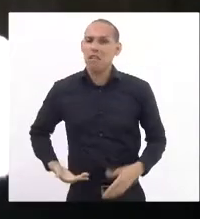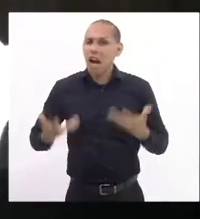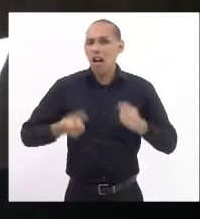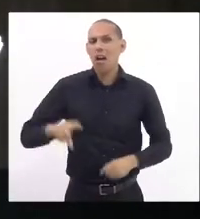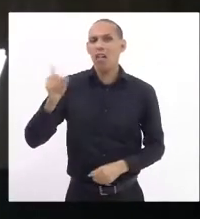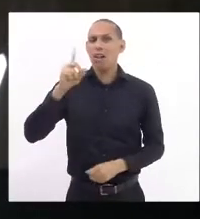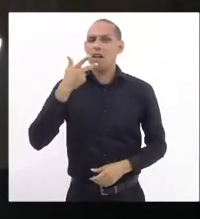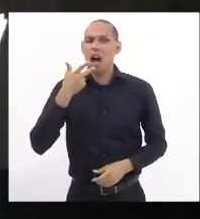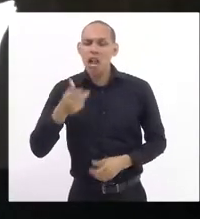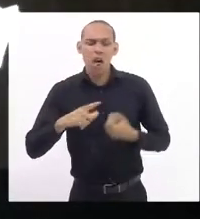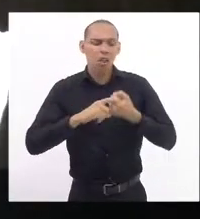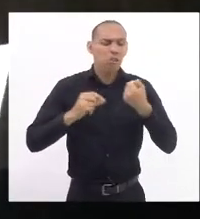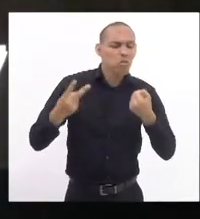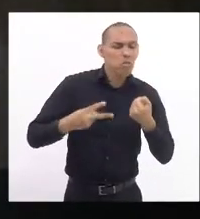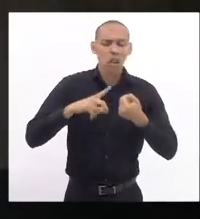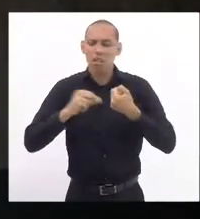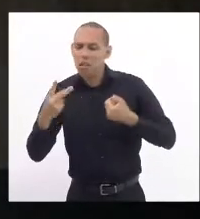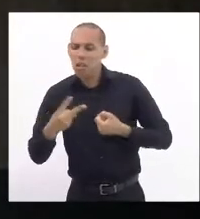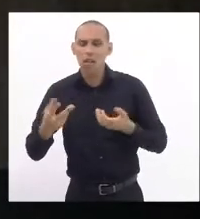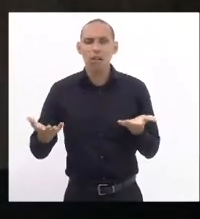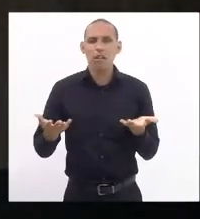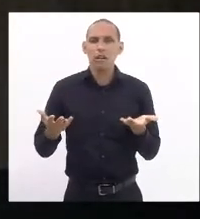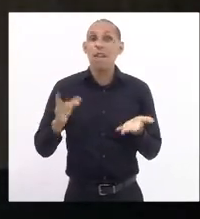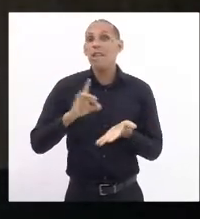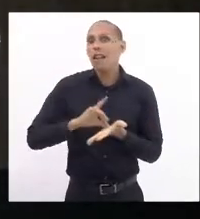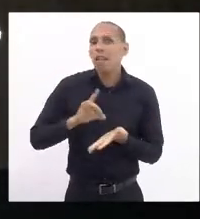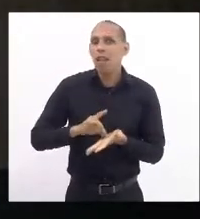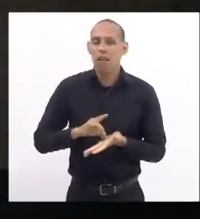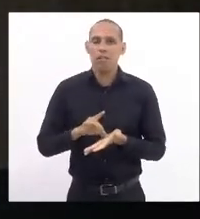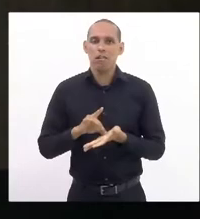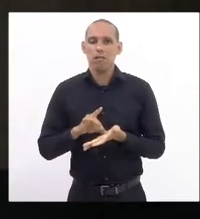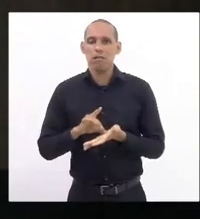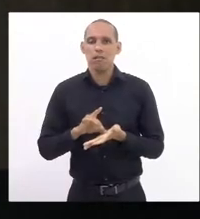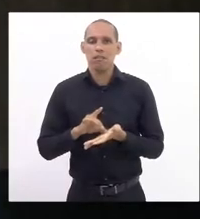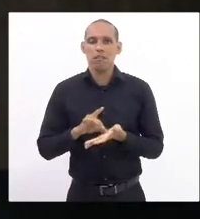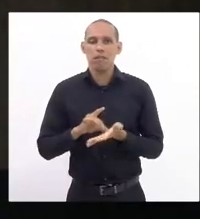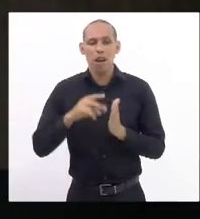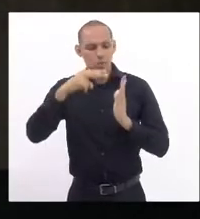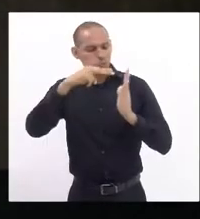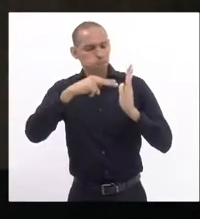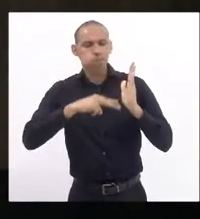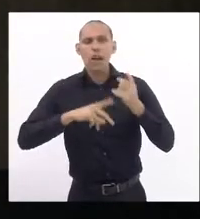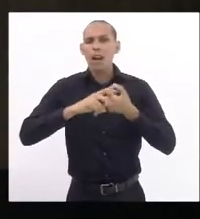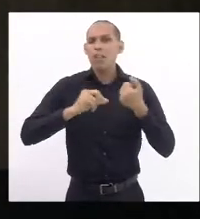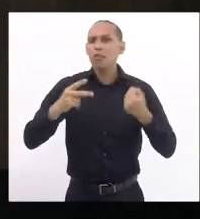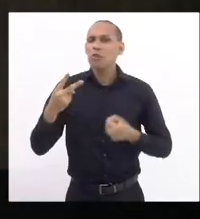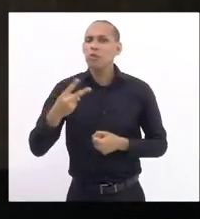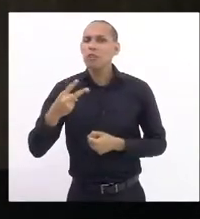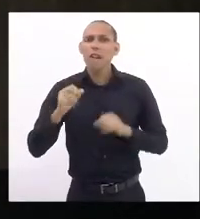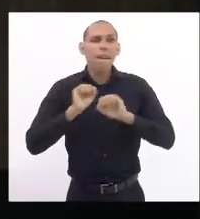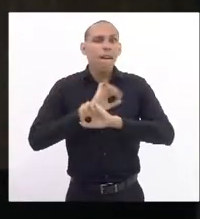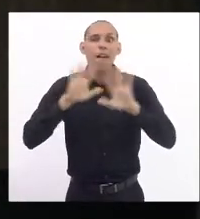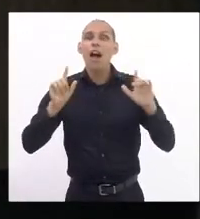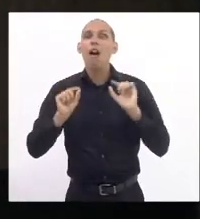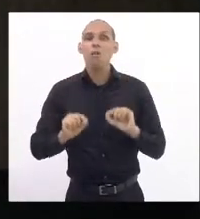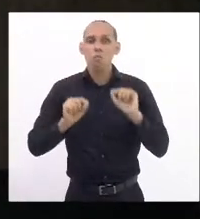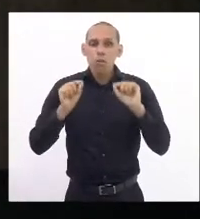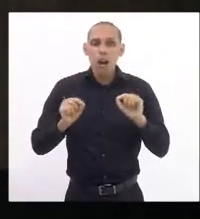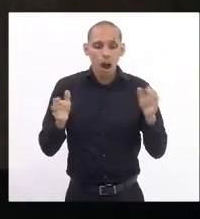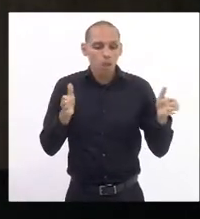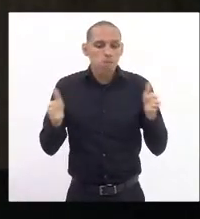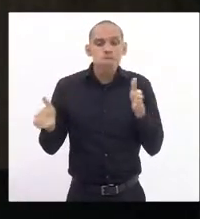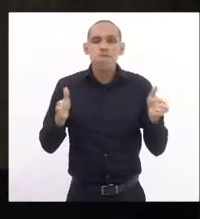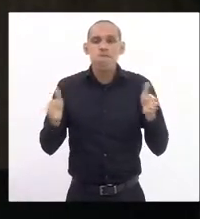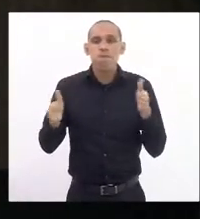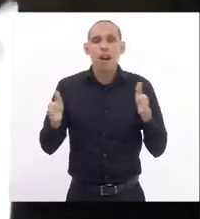todo momento que no artigo 2º, artigo 2º, e, na verdade, quando você faz a leitura do artigo 2º todo, está bem claro, enquanto